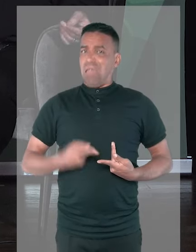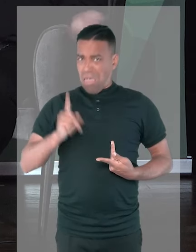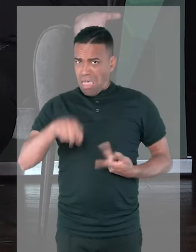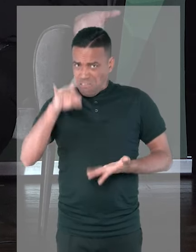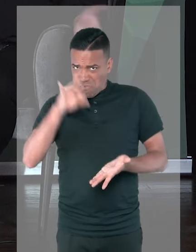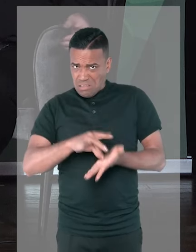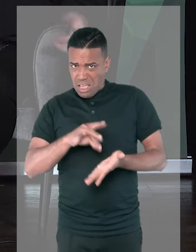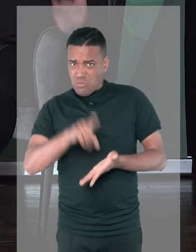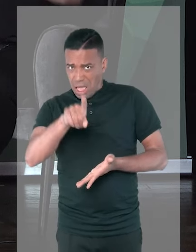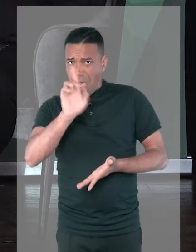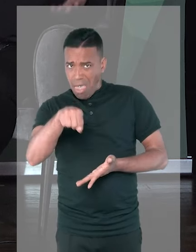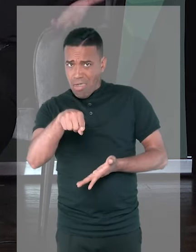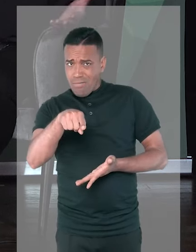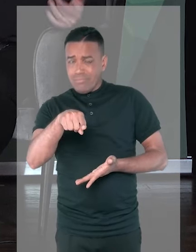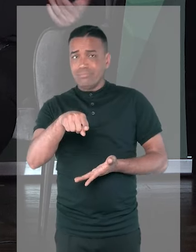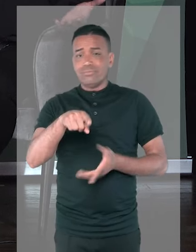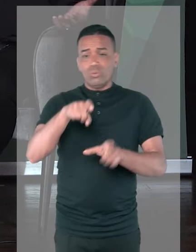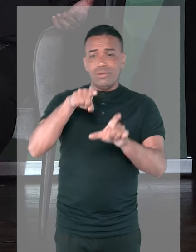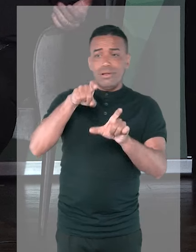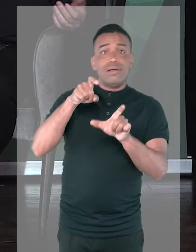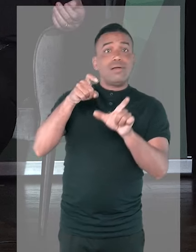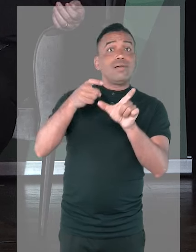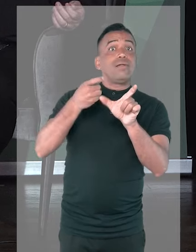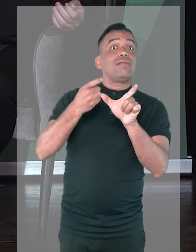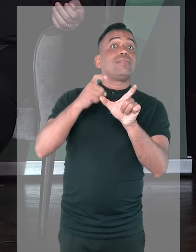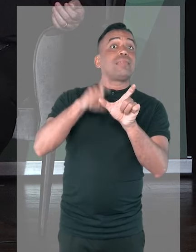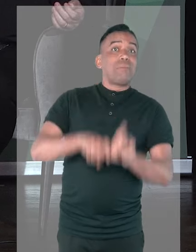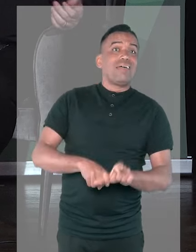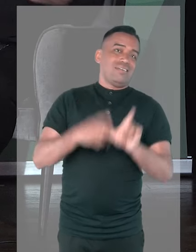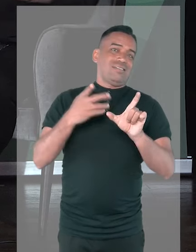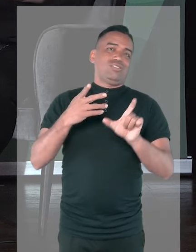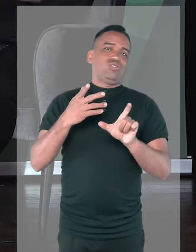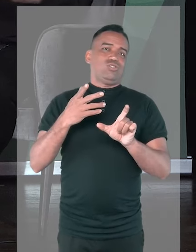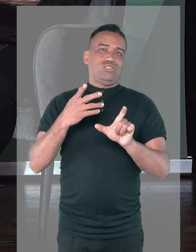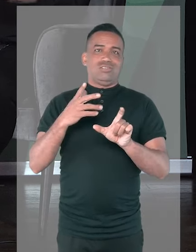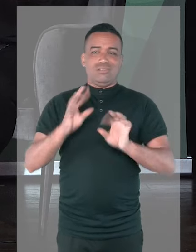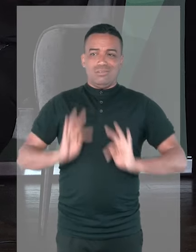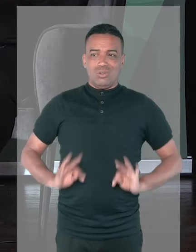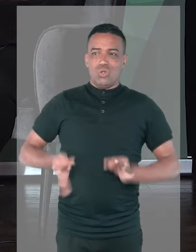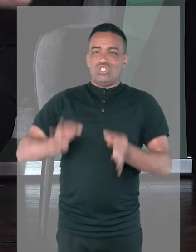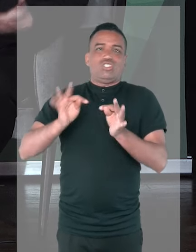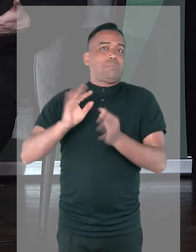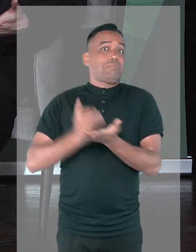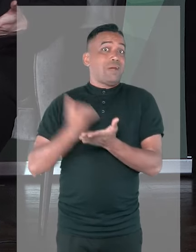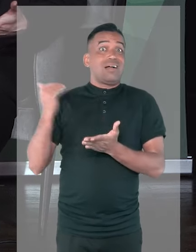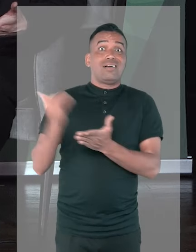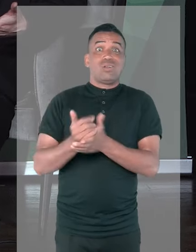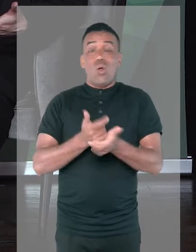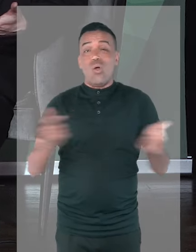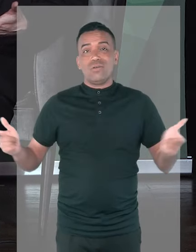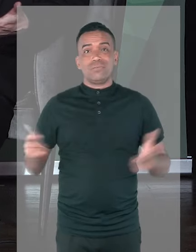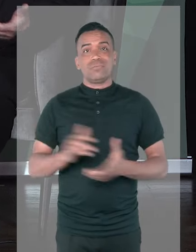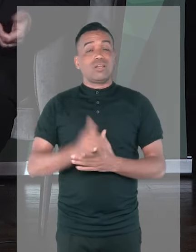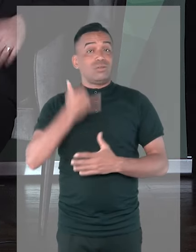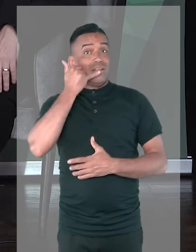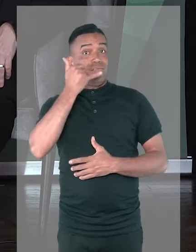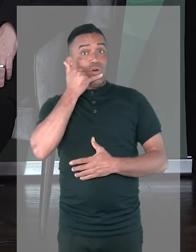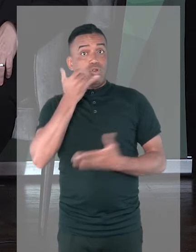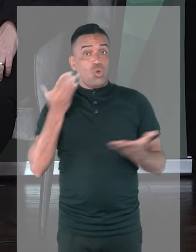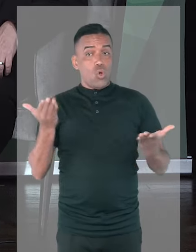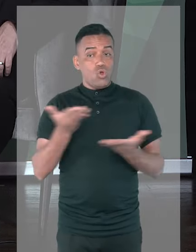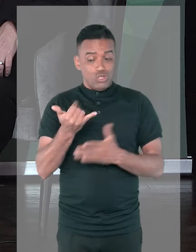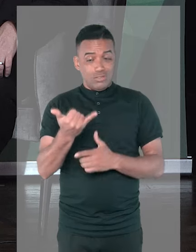Na medida em que a gente depende cada vez mais desses mecanismos, né? Meu telefone, meu aparelho celular,